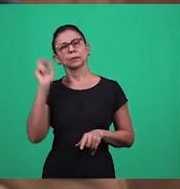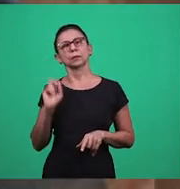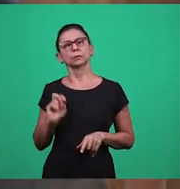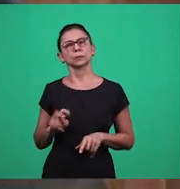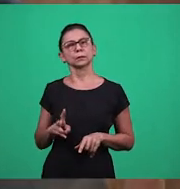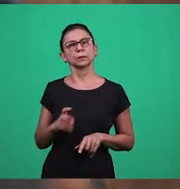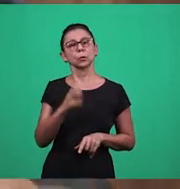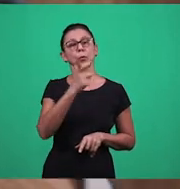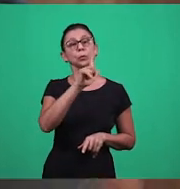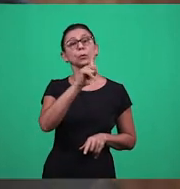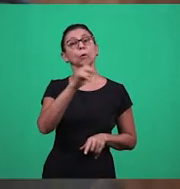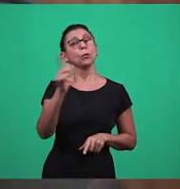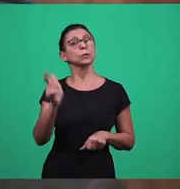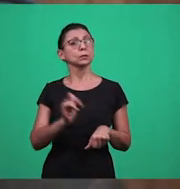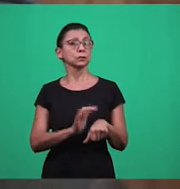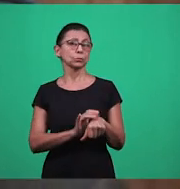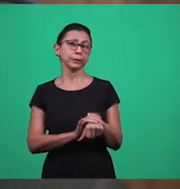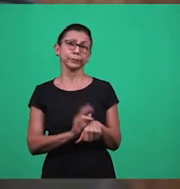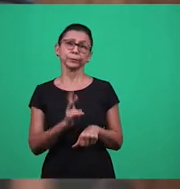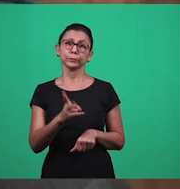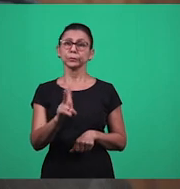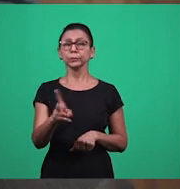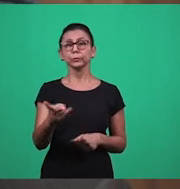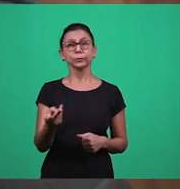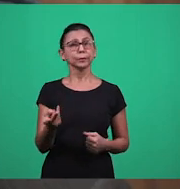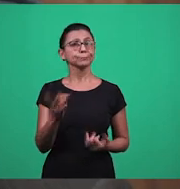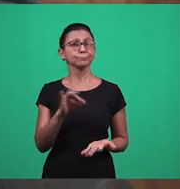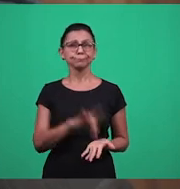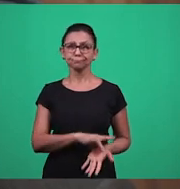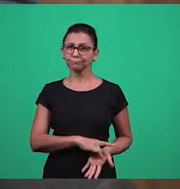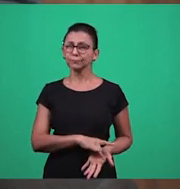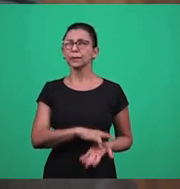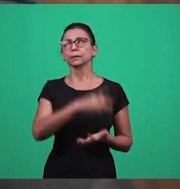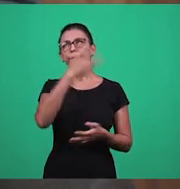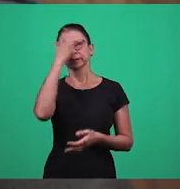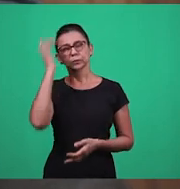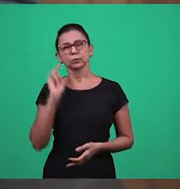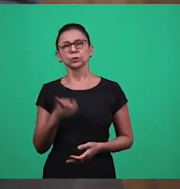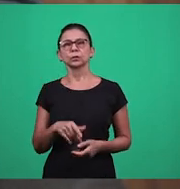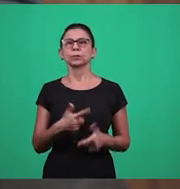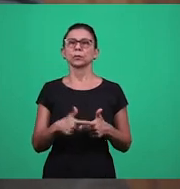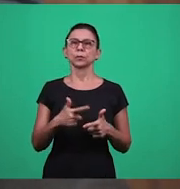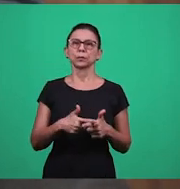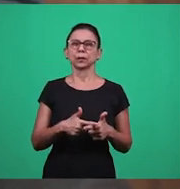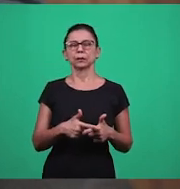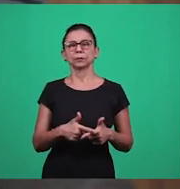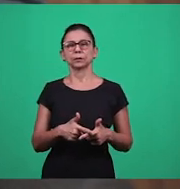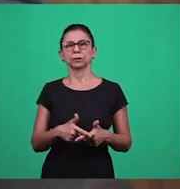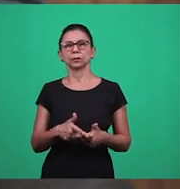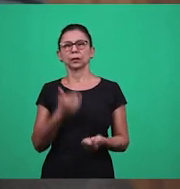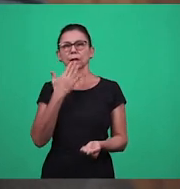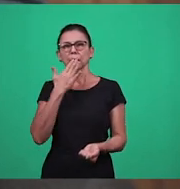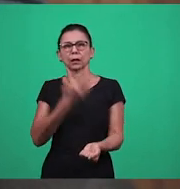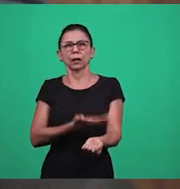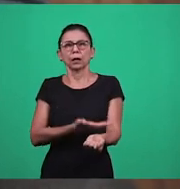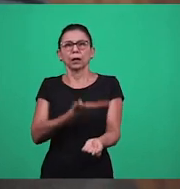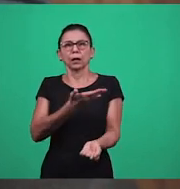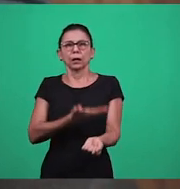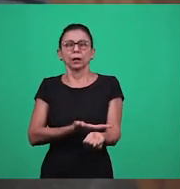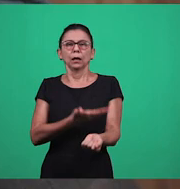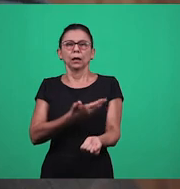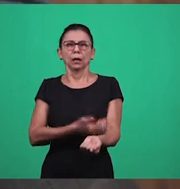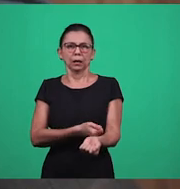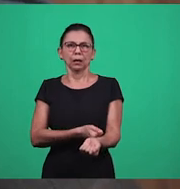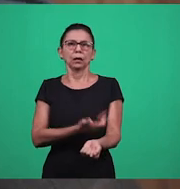temos que lembrar sempre que as outras doenças, elas continuam existindo. As pessoas continuam tendo problemas de diabetes, de